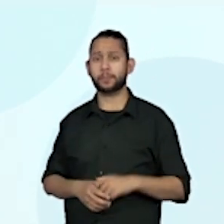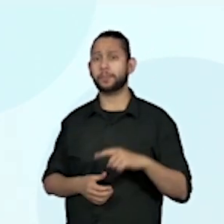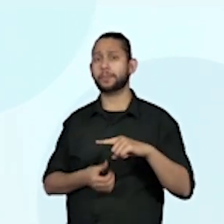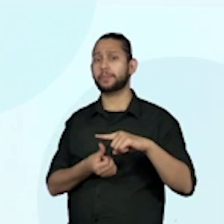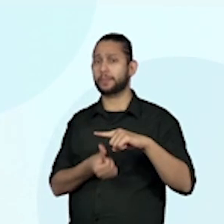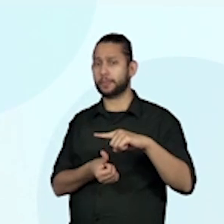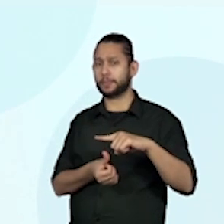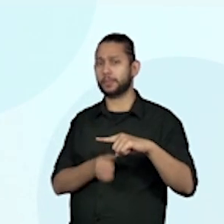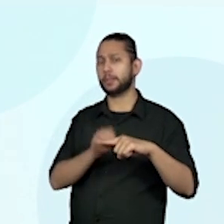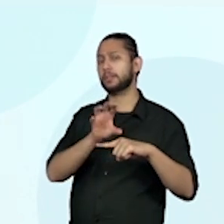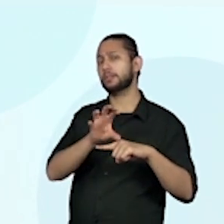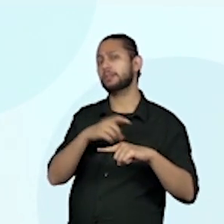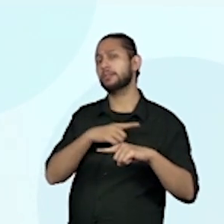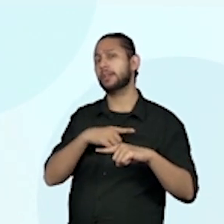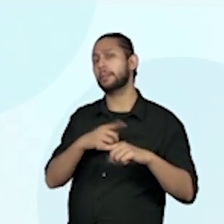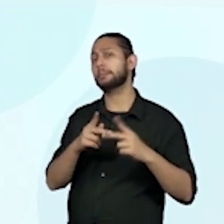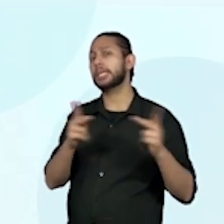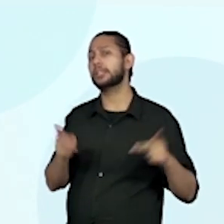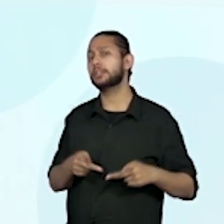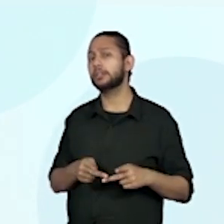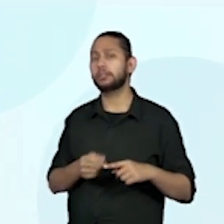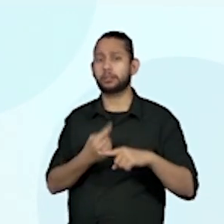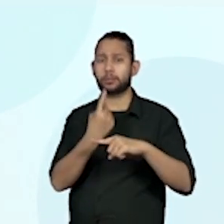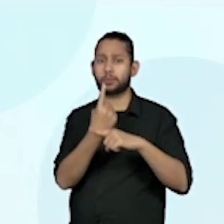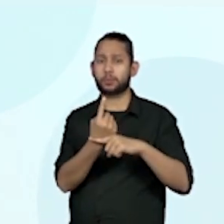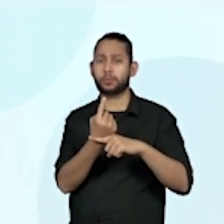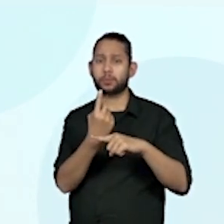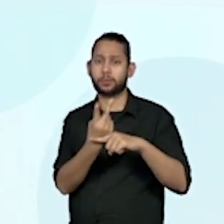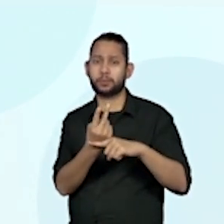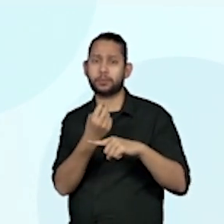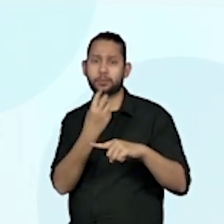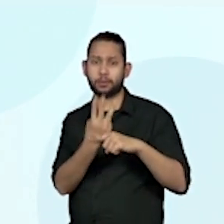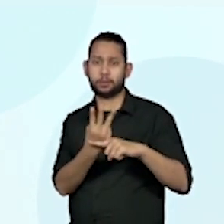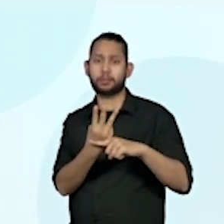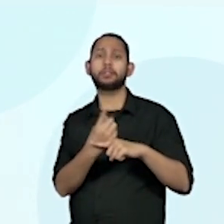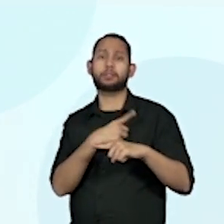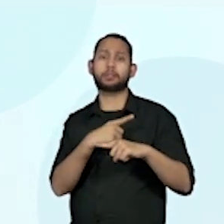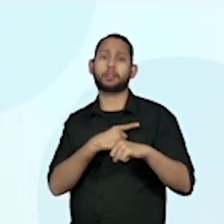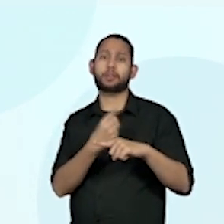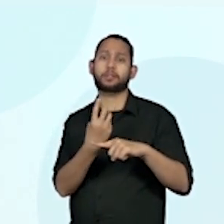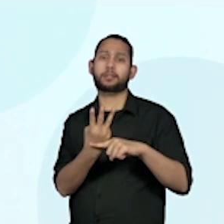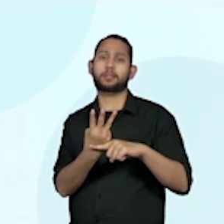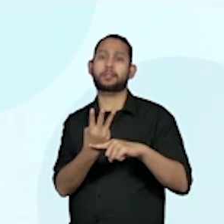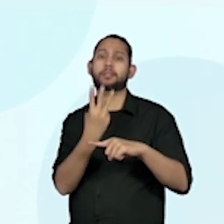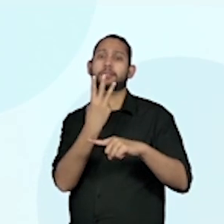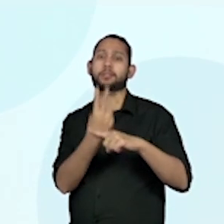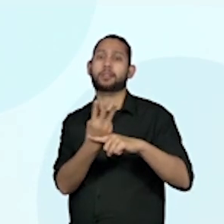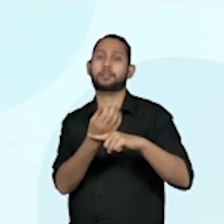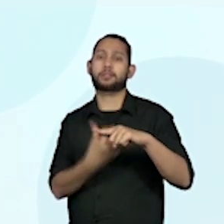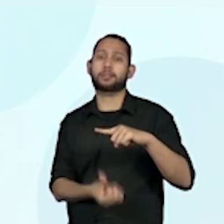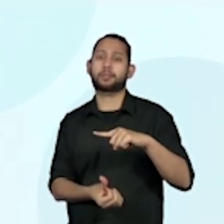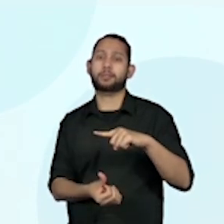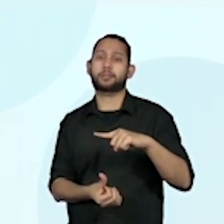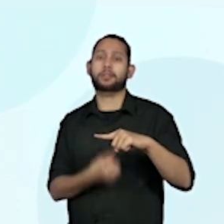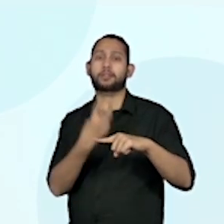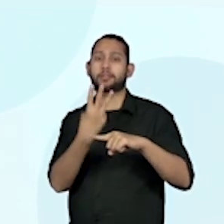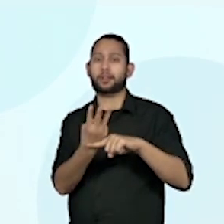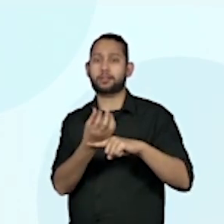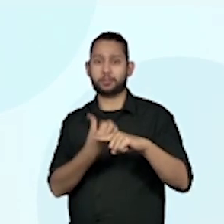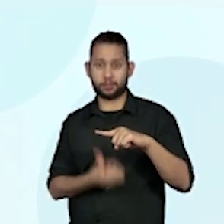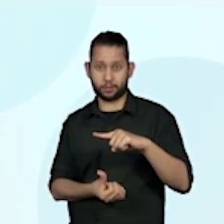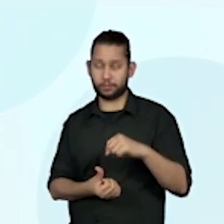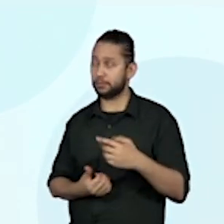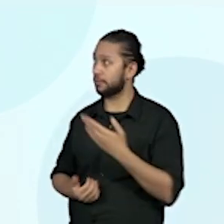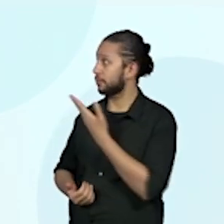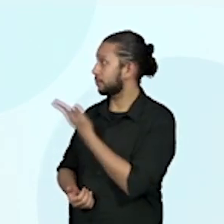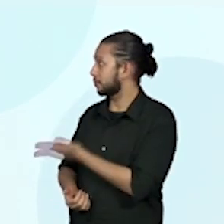Quanto eu ainda tenho de pizza? 1, 2, 3. Então, aqui é a fração do que